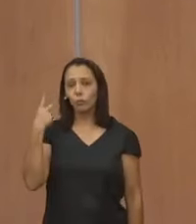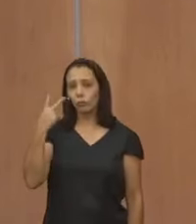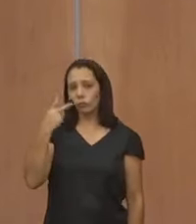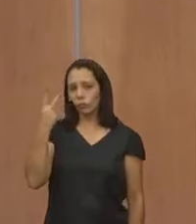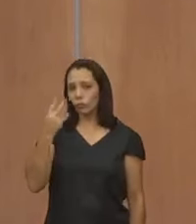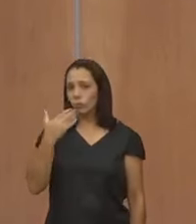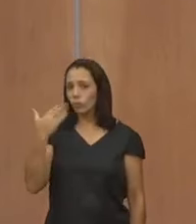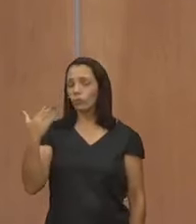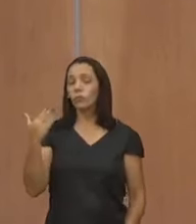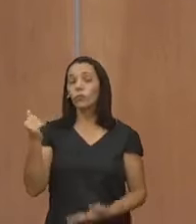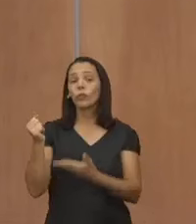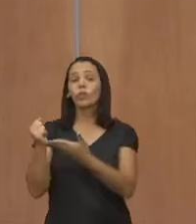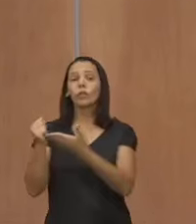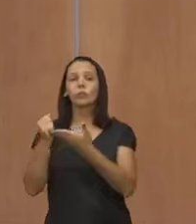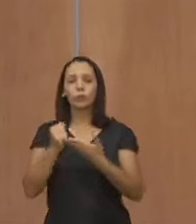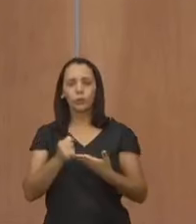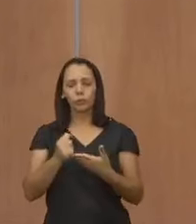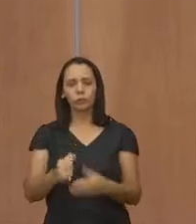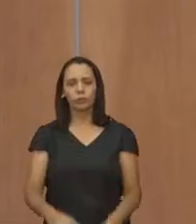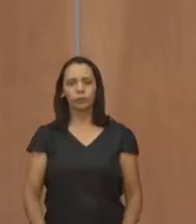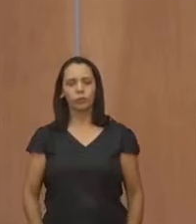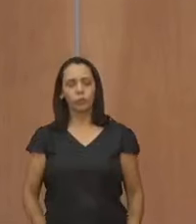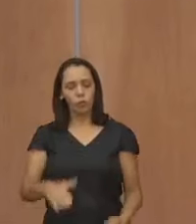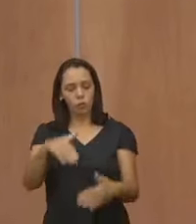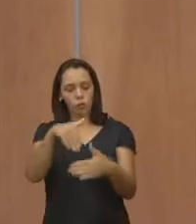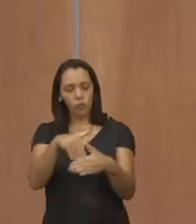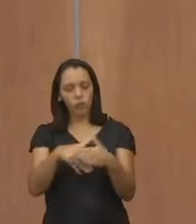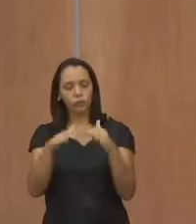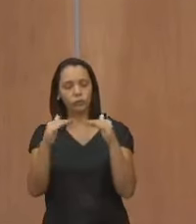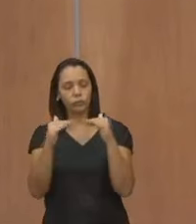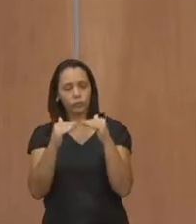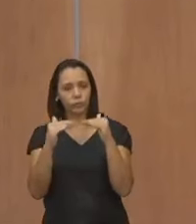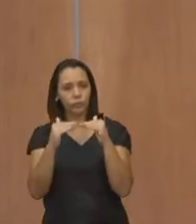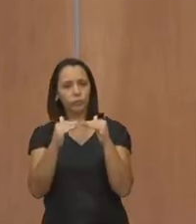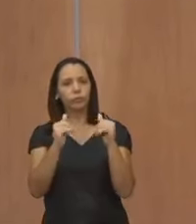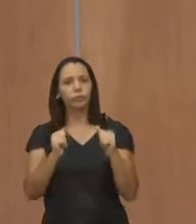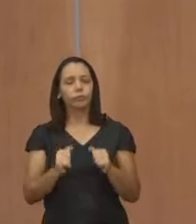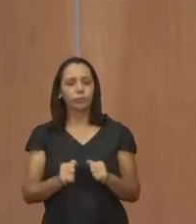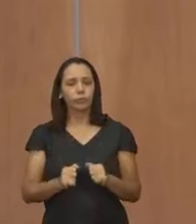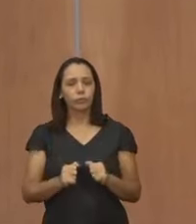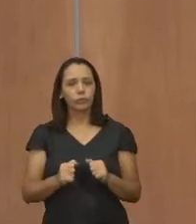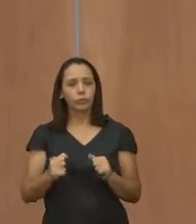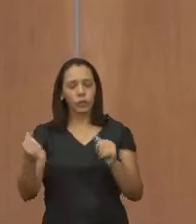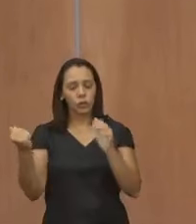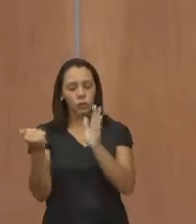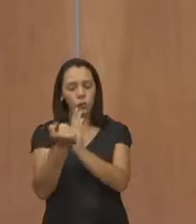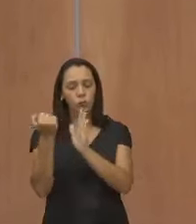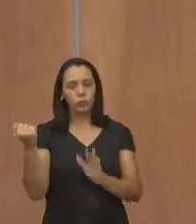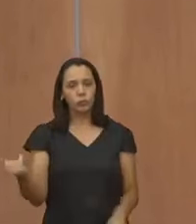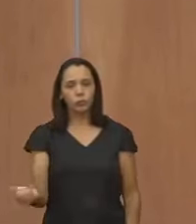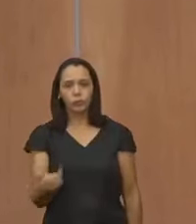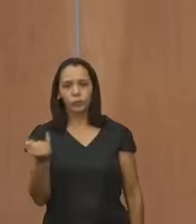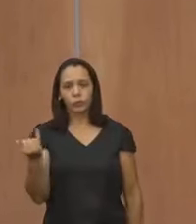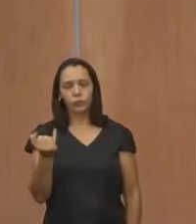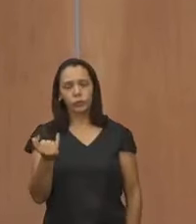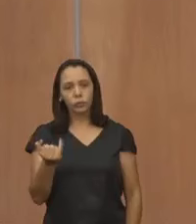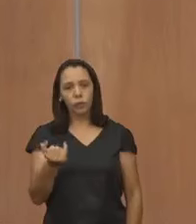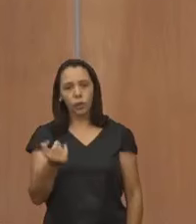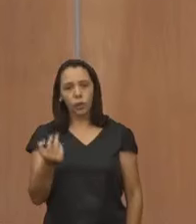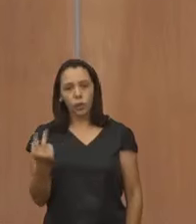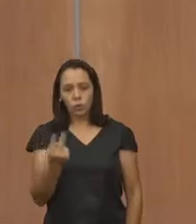estão presentes, a gente conta com o voto favorável de todos, porque é um marco importante para essas duas